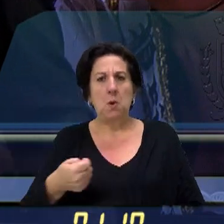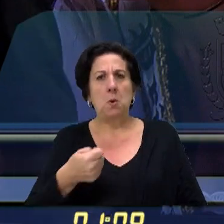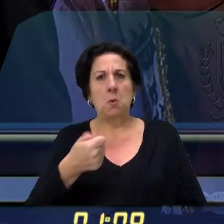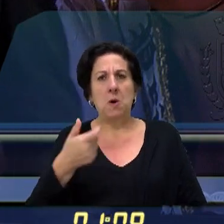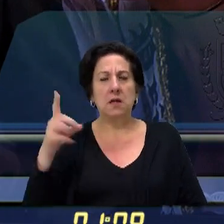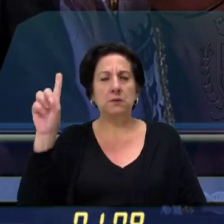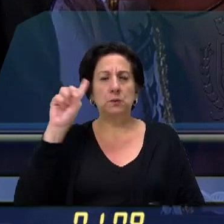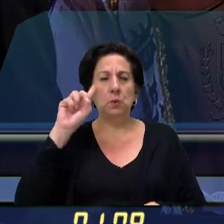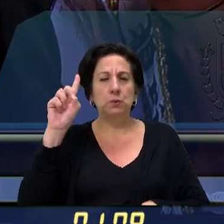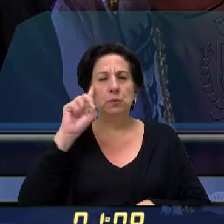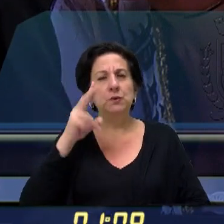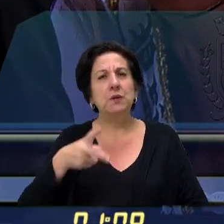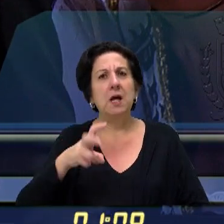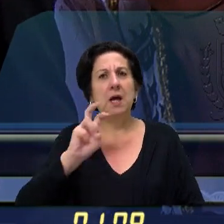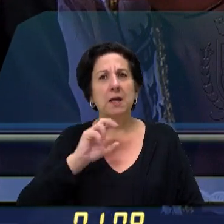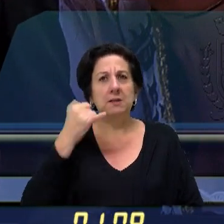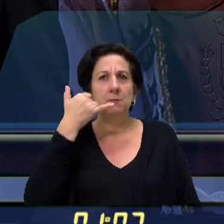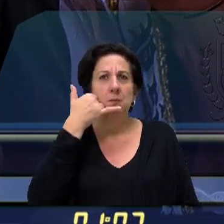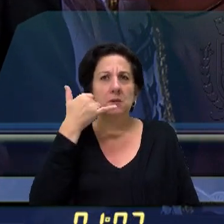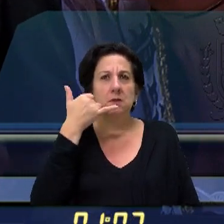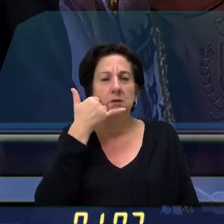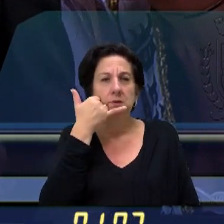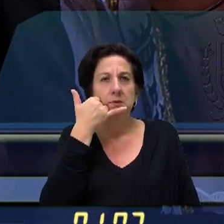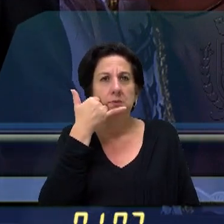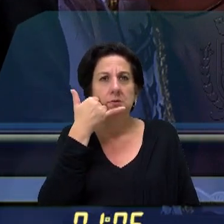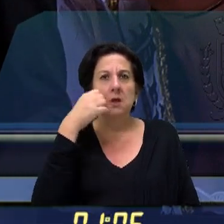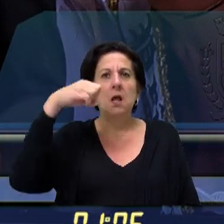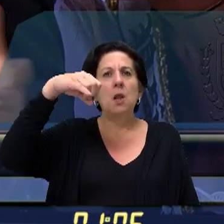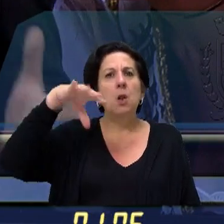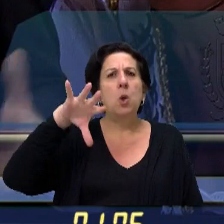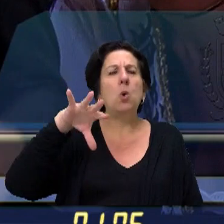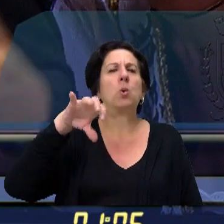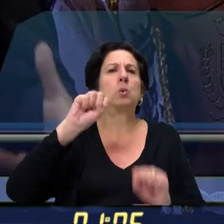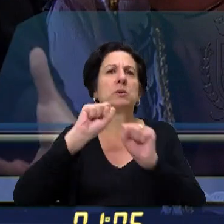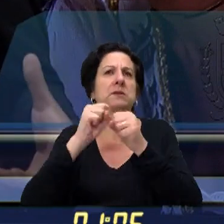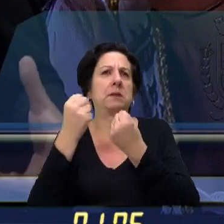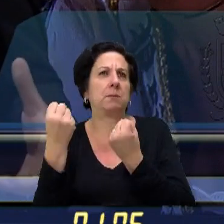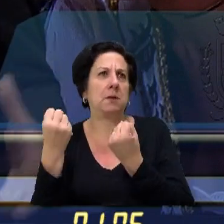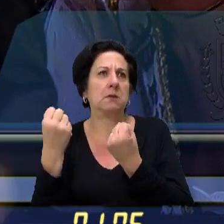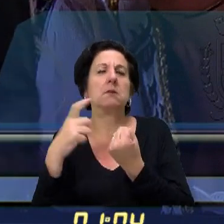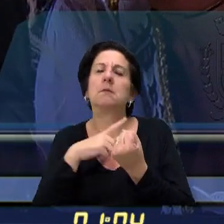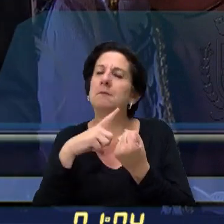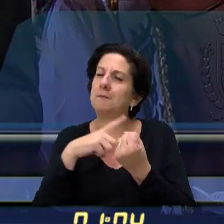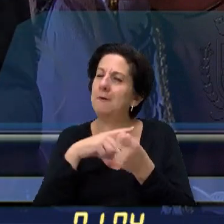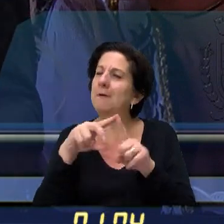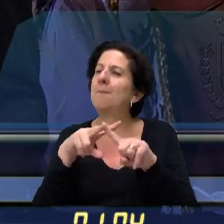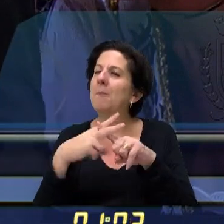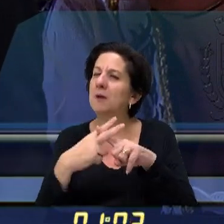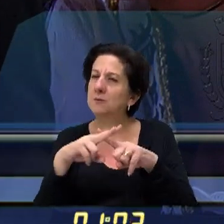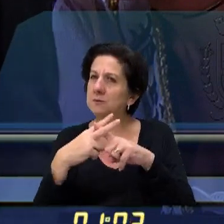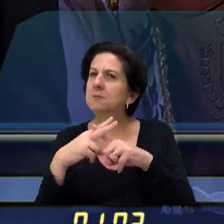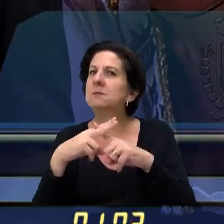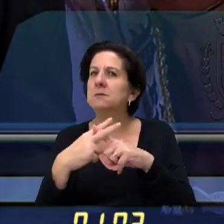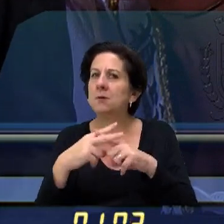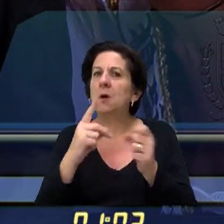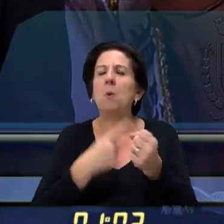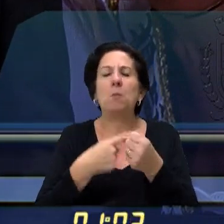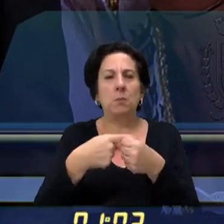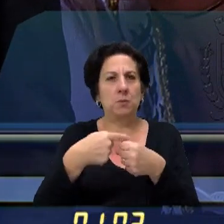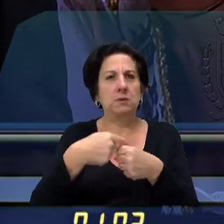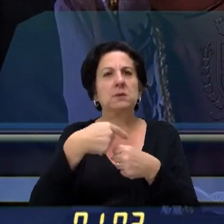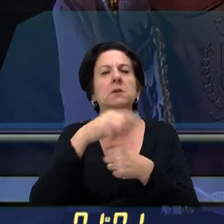que diária que eu recebo ligações, que luz queimada, a gente sabe, tem manutenção. Mas muitas vezes o município